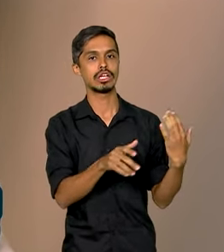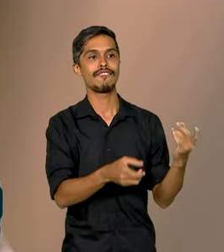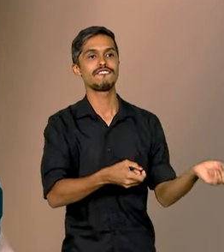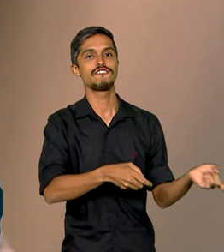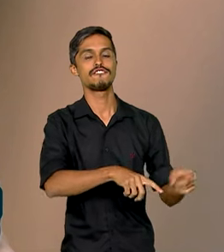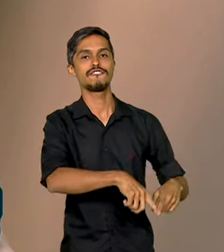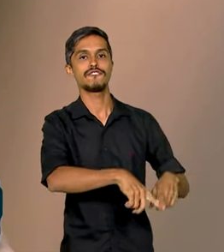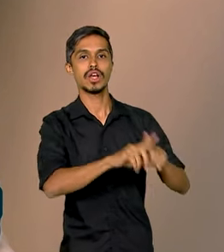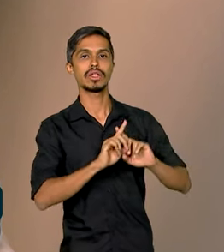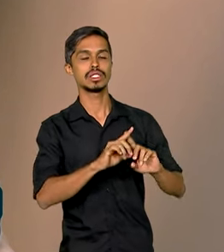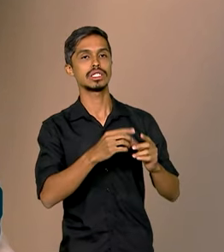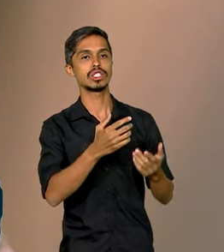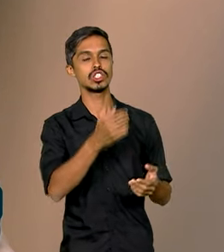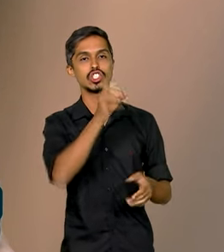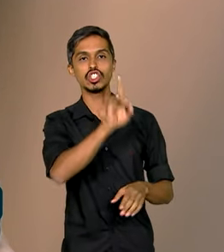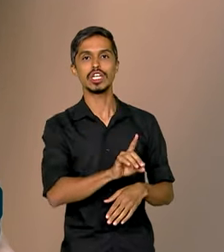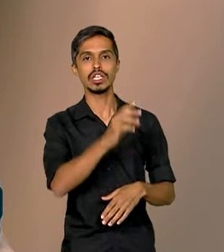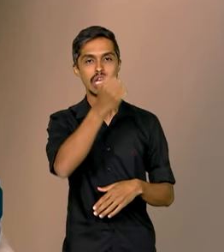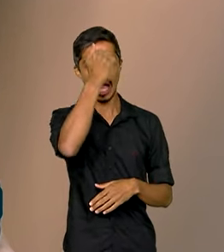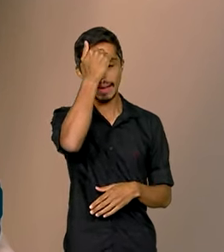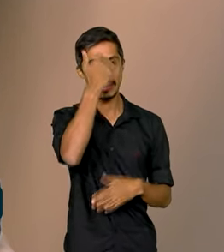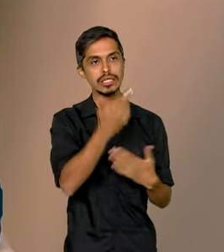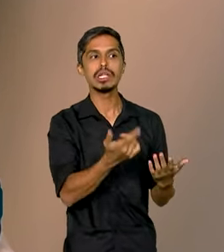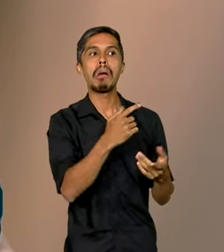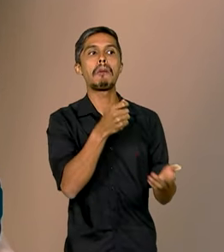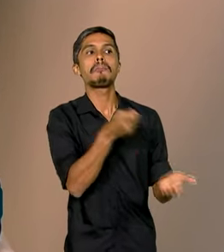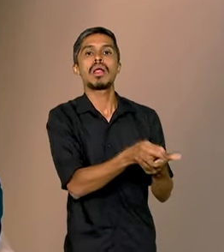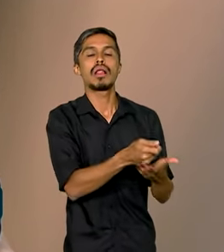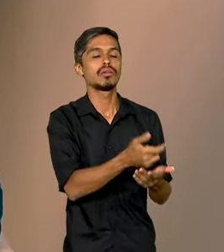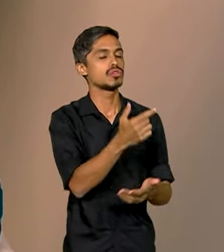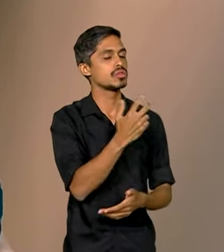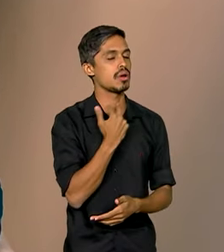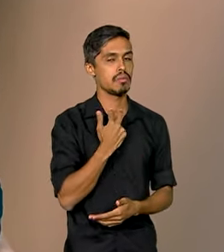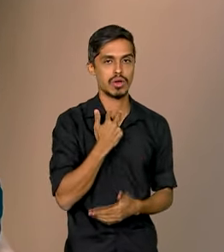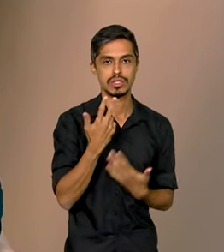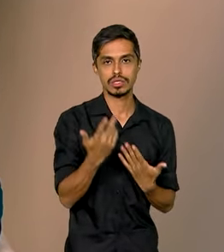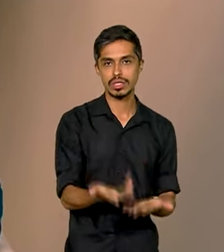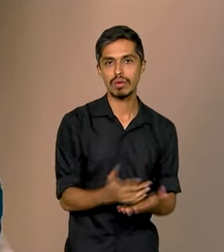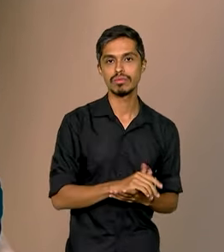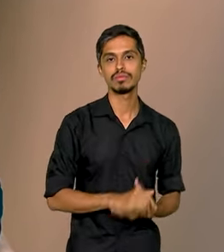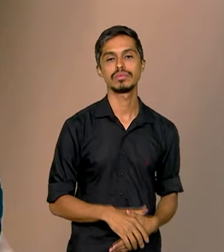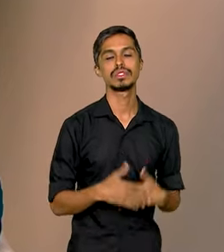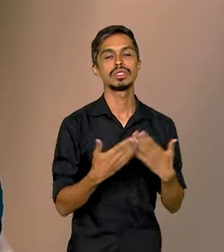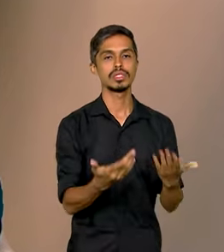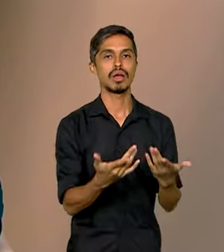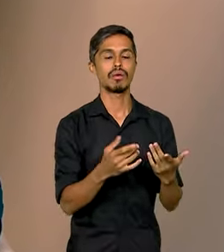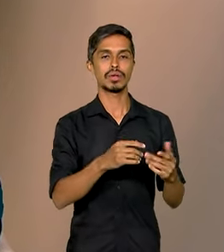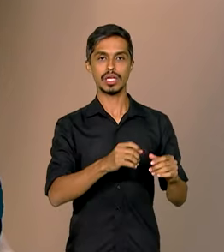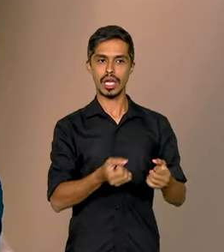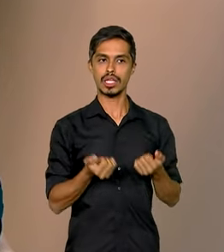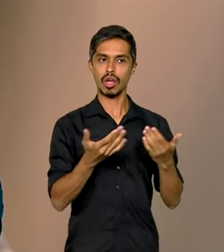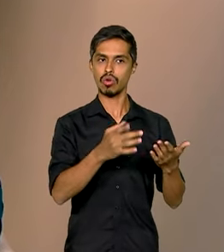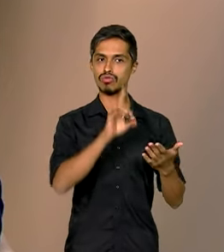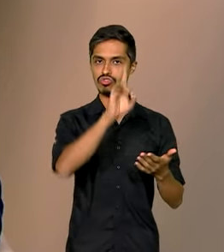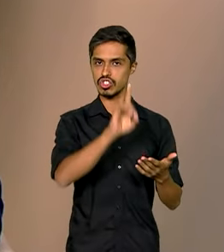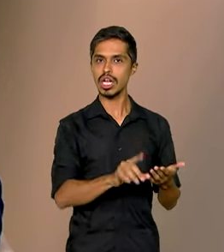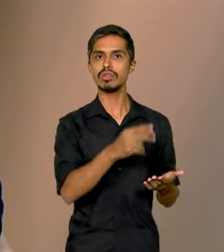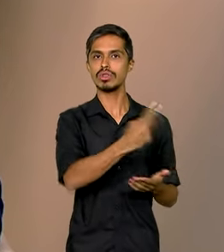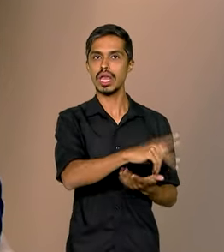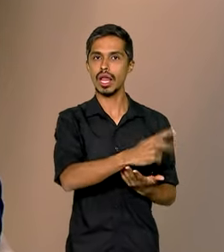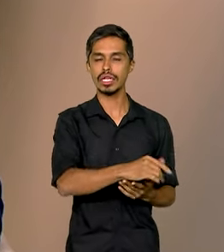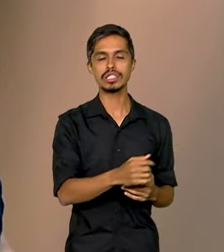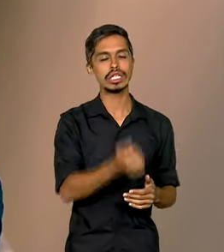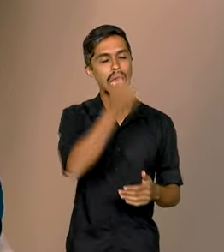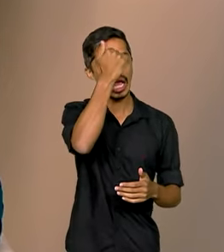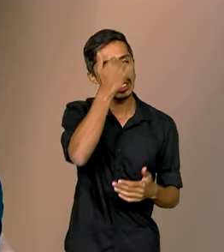direito de de arrependimento né então é é dado ao consumidor esse direito de exercício do arrependimento e tem